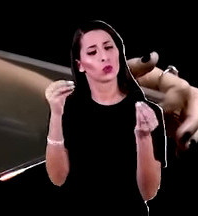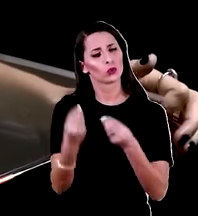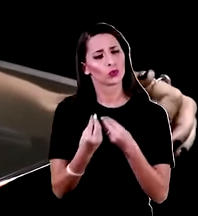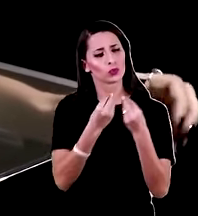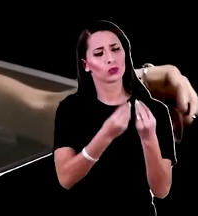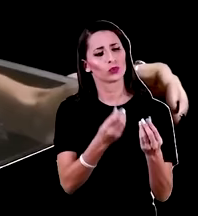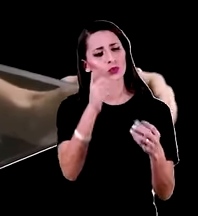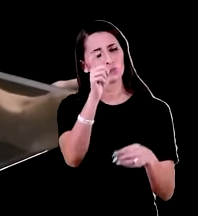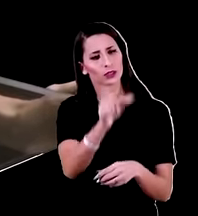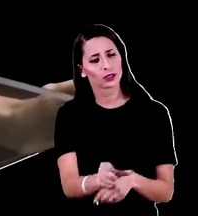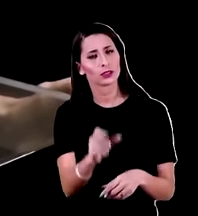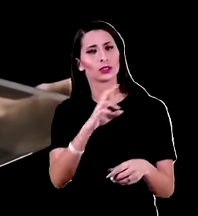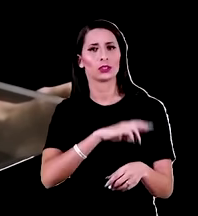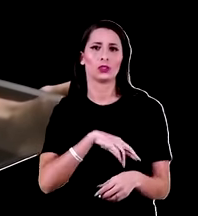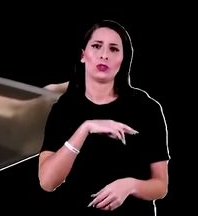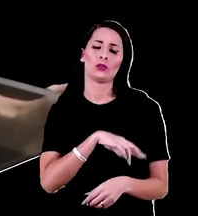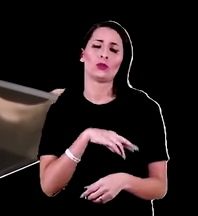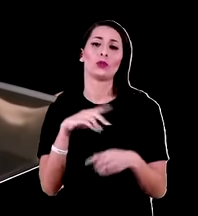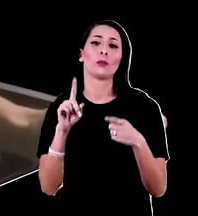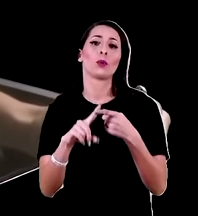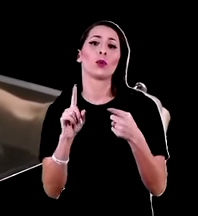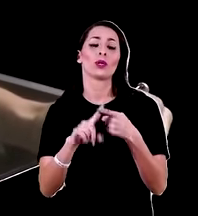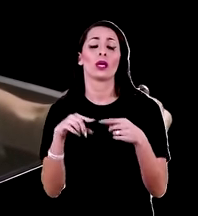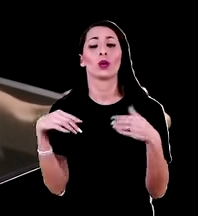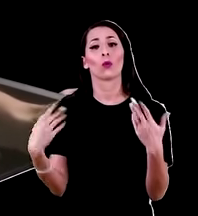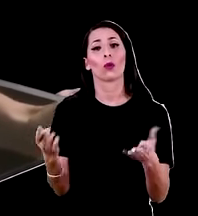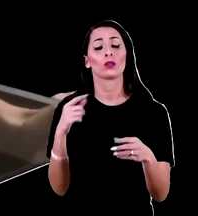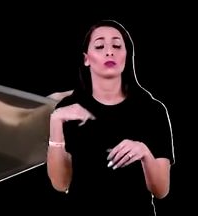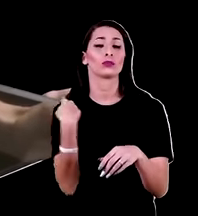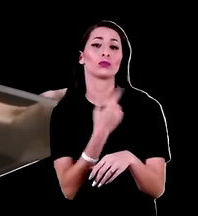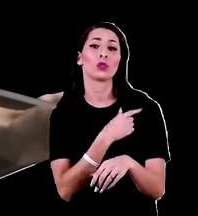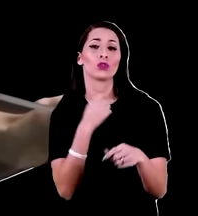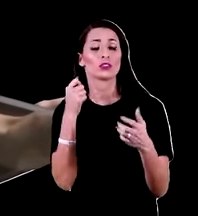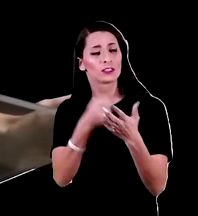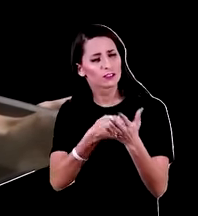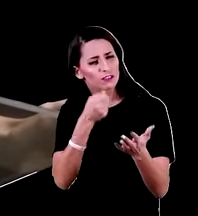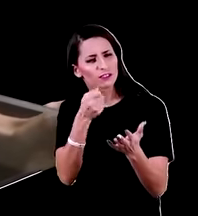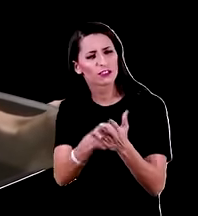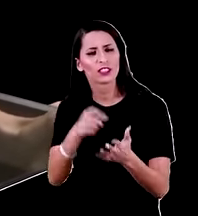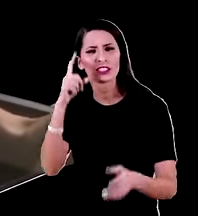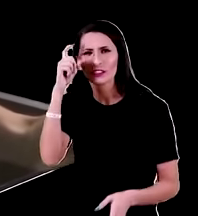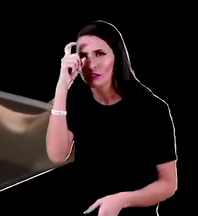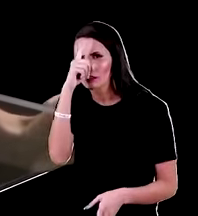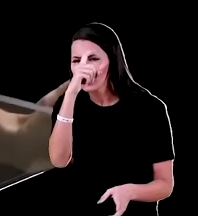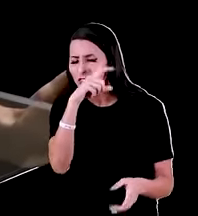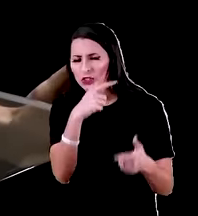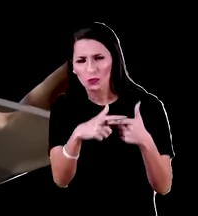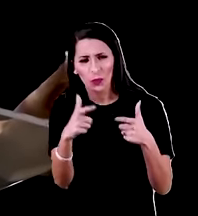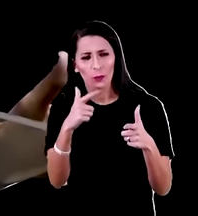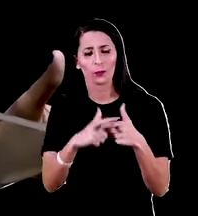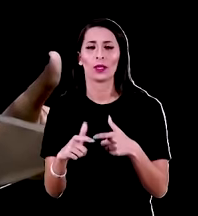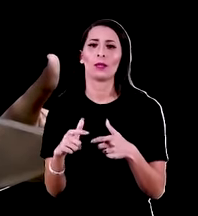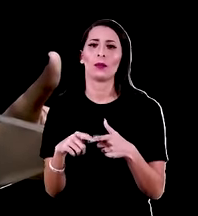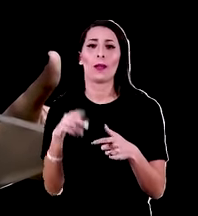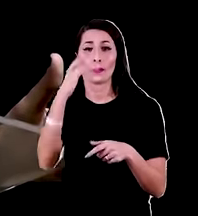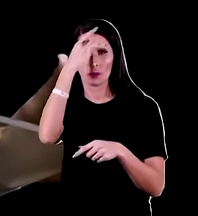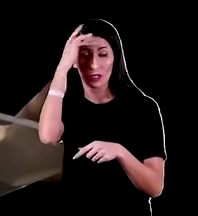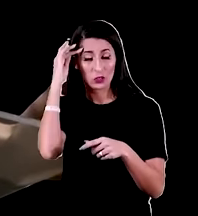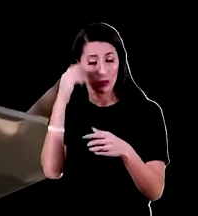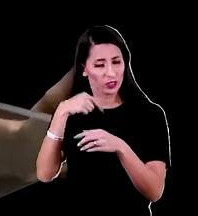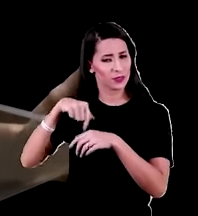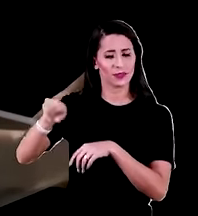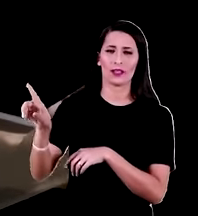enfrentar momentos difíceis na nossa vida, pessoas vão embora e pessoas vão se achegar. E não é por causa